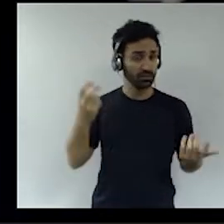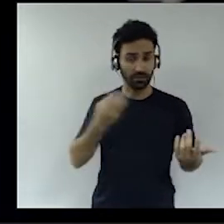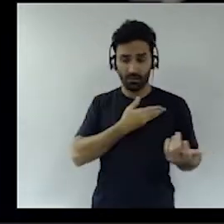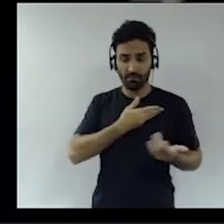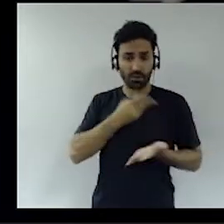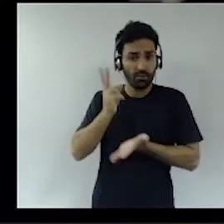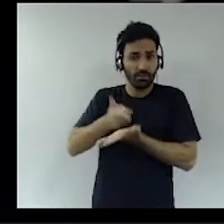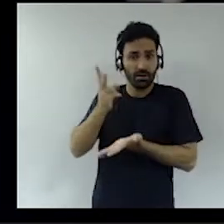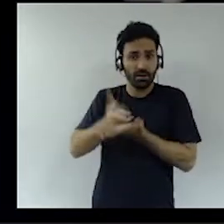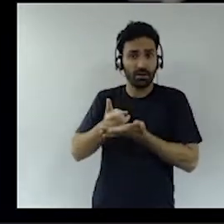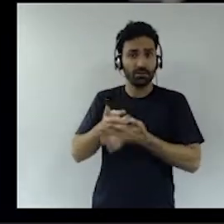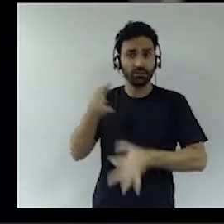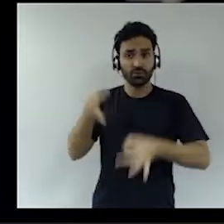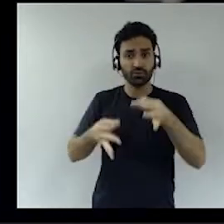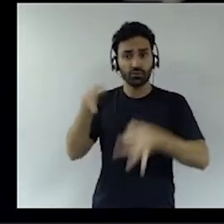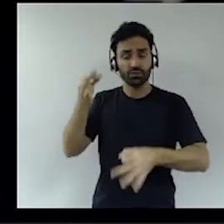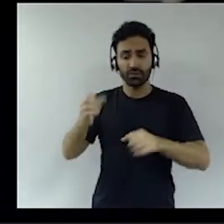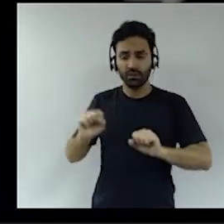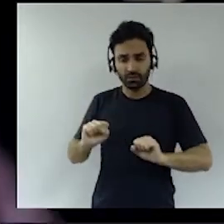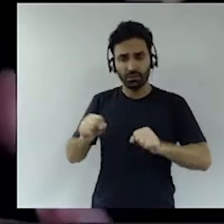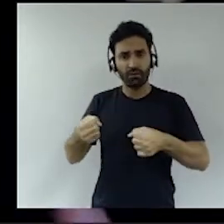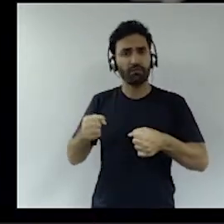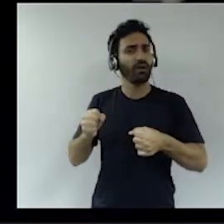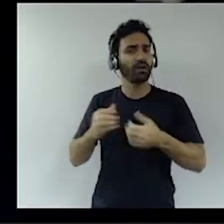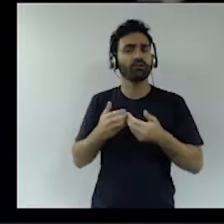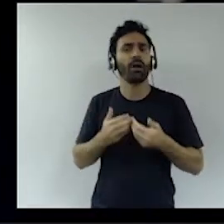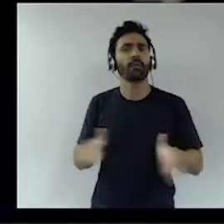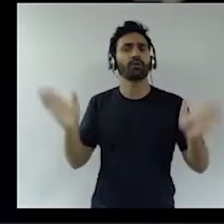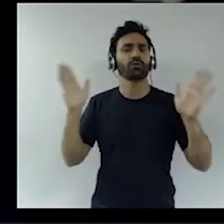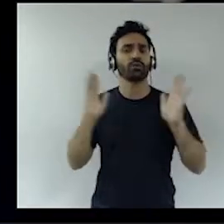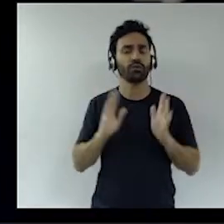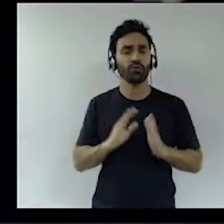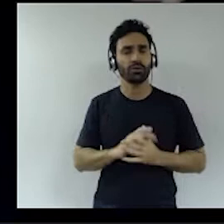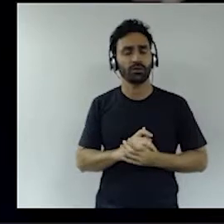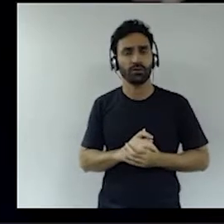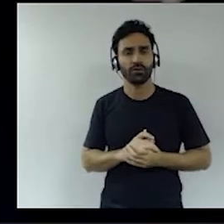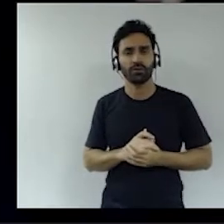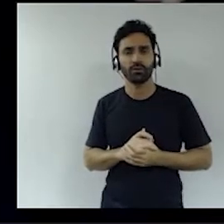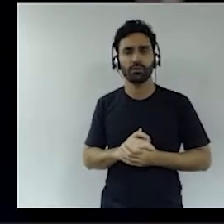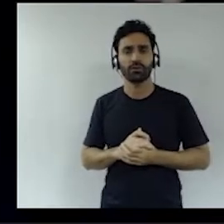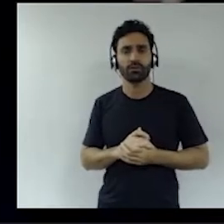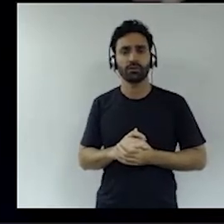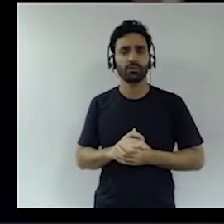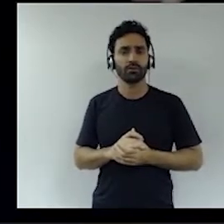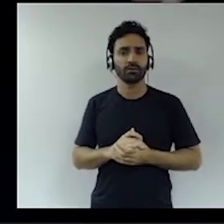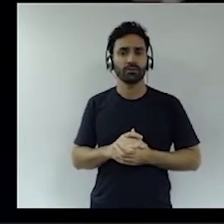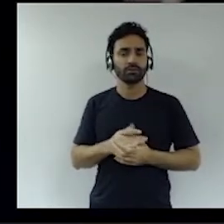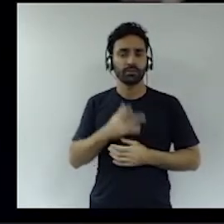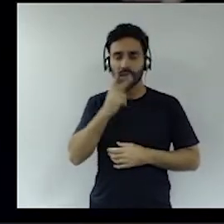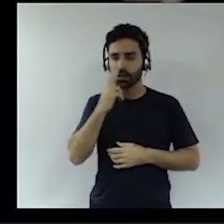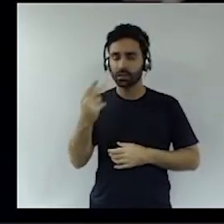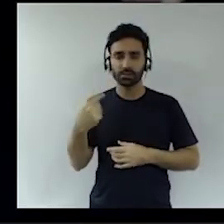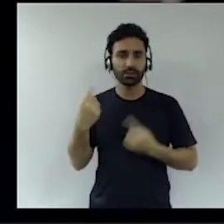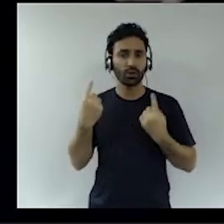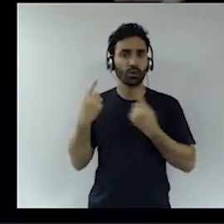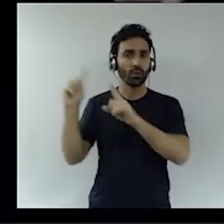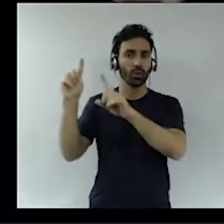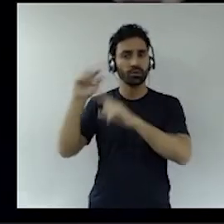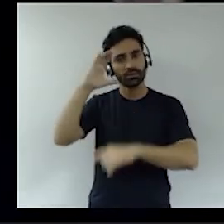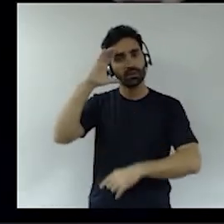magistratura, defendendo a abertura e se contrapondo às orientações